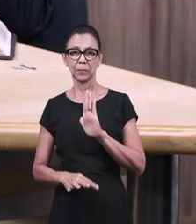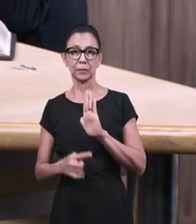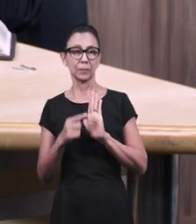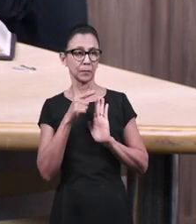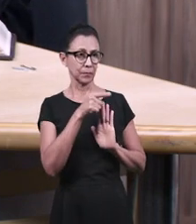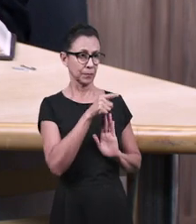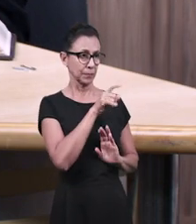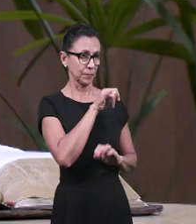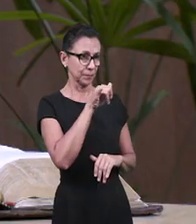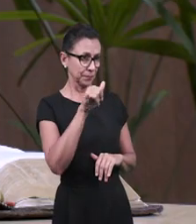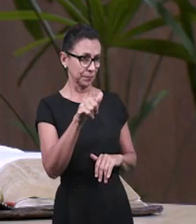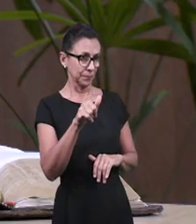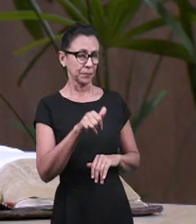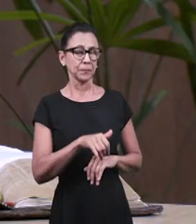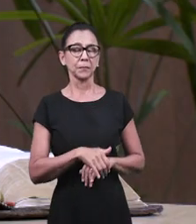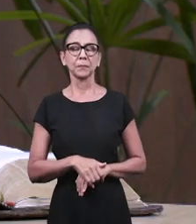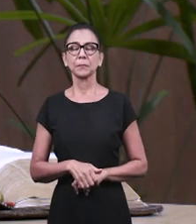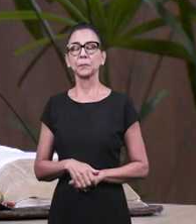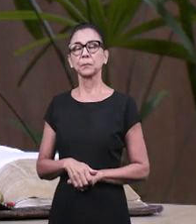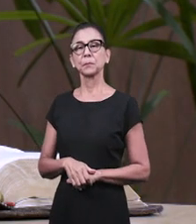é o seguinte: